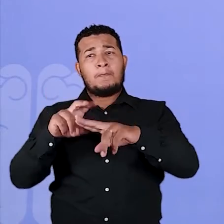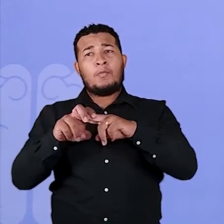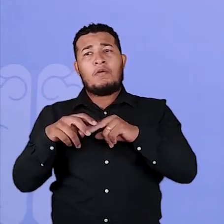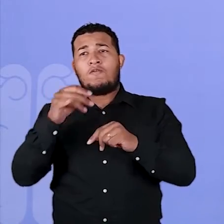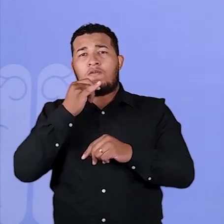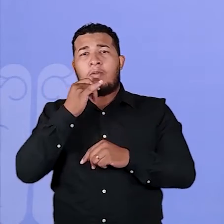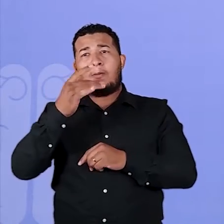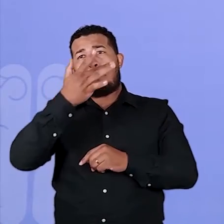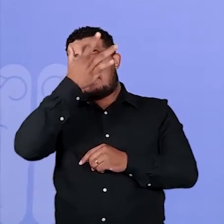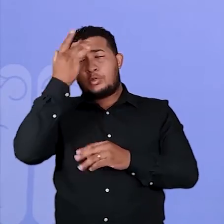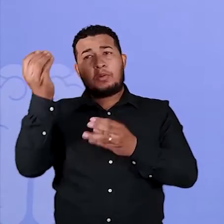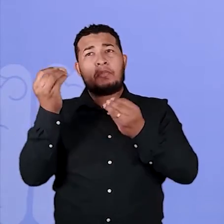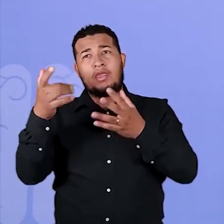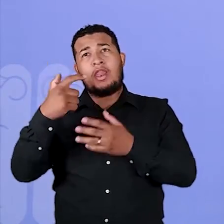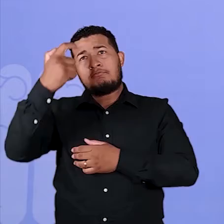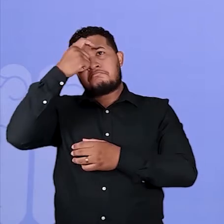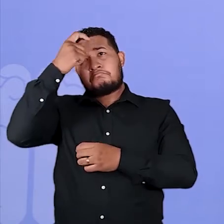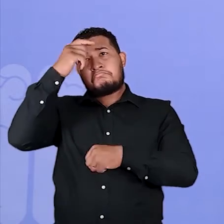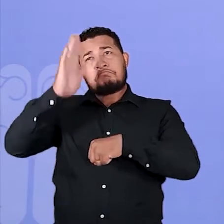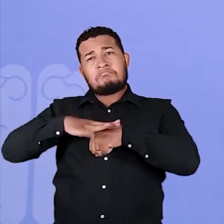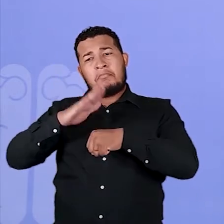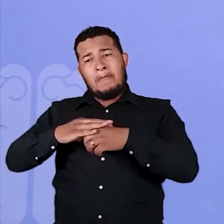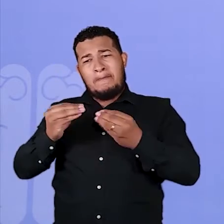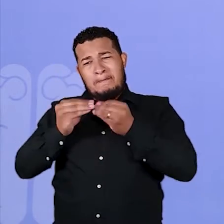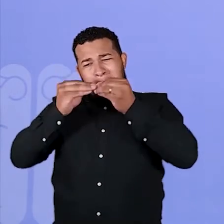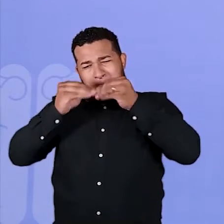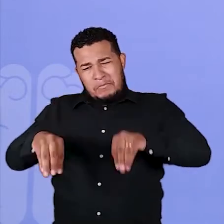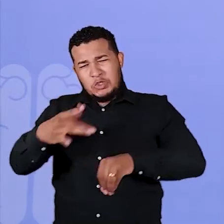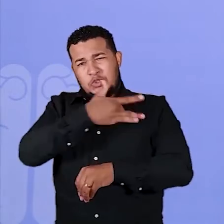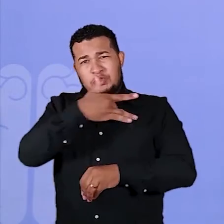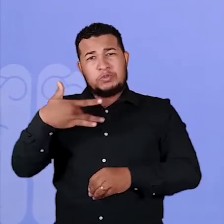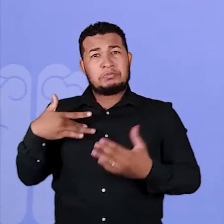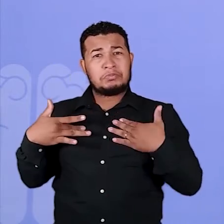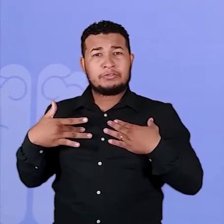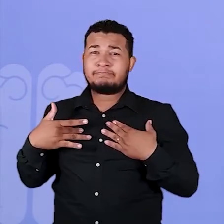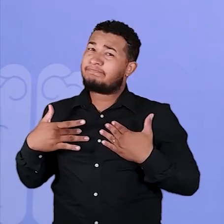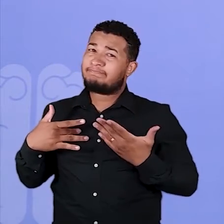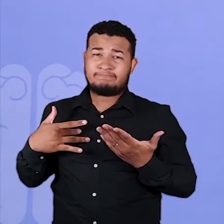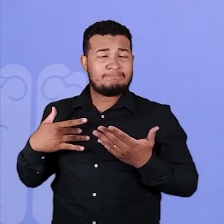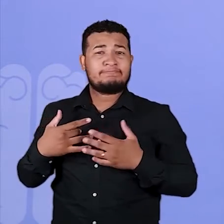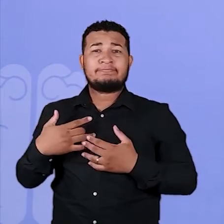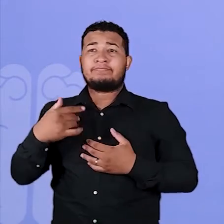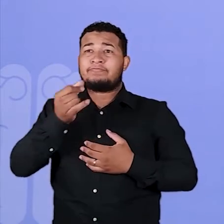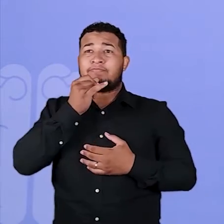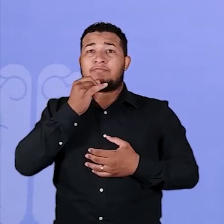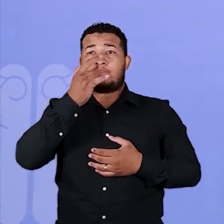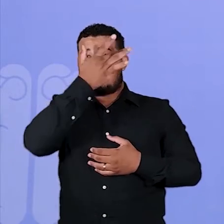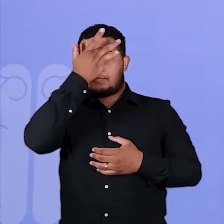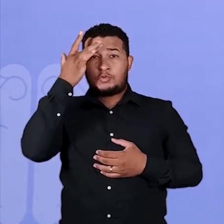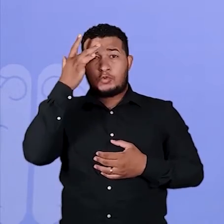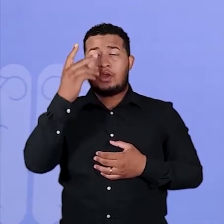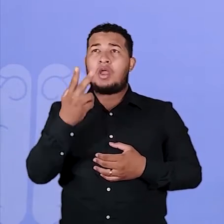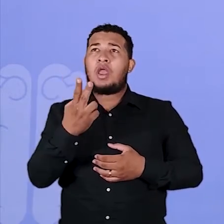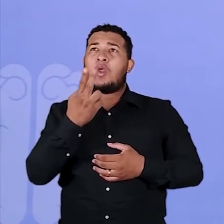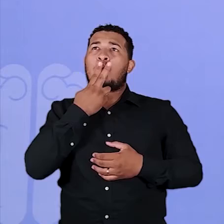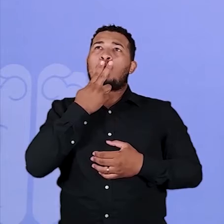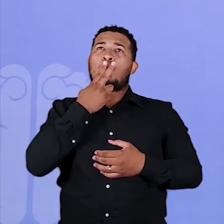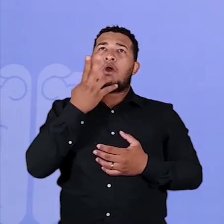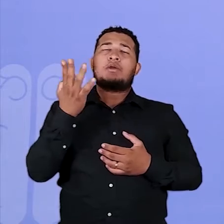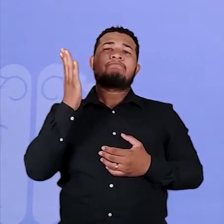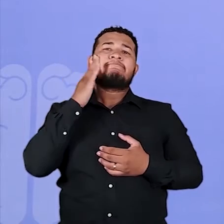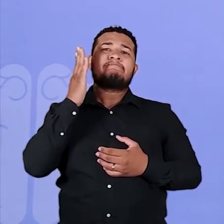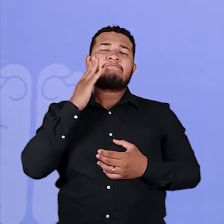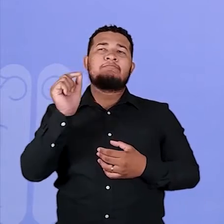que é que uma pessoa iria conscientemente prejudicar a própria saúde? Por que é que uma pessoa, por exemplo, fumaria um